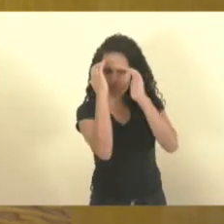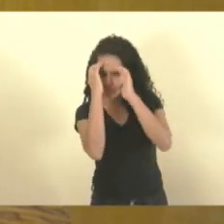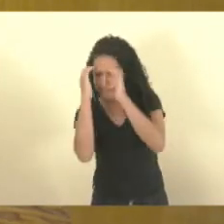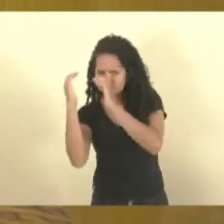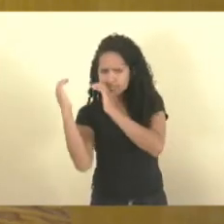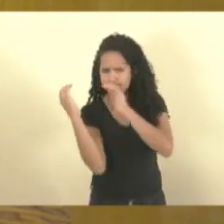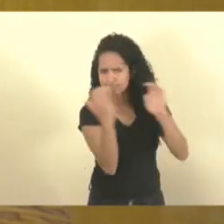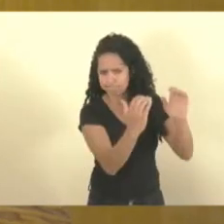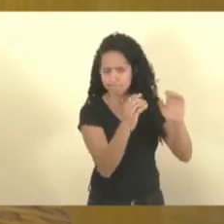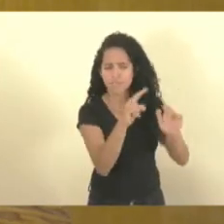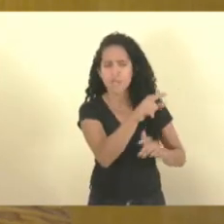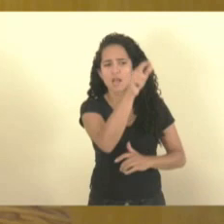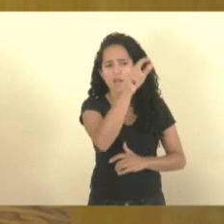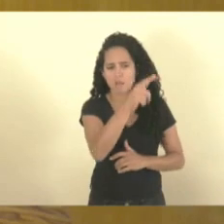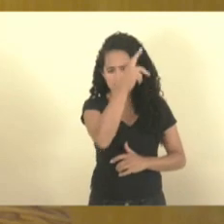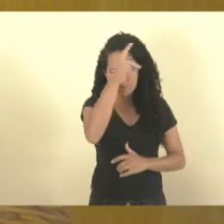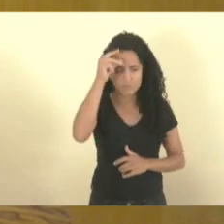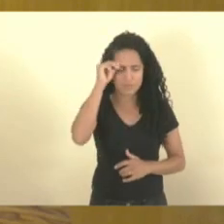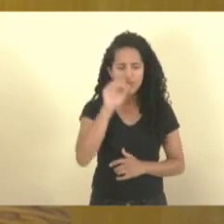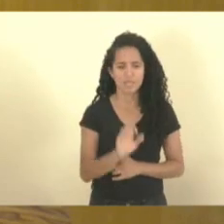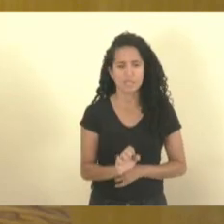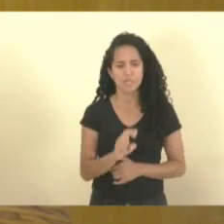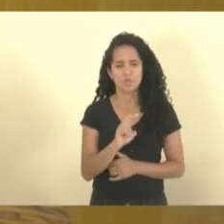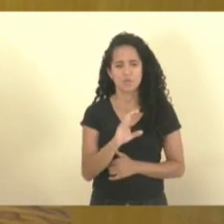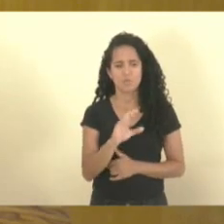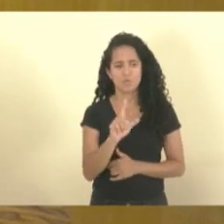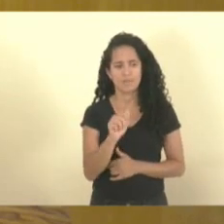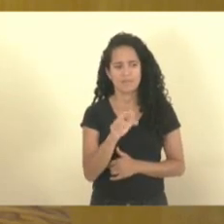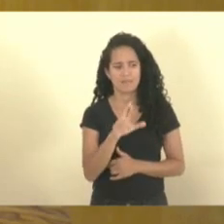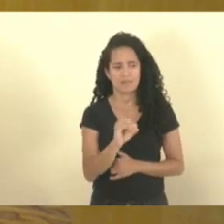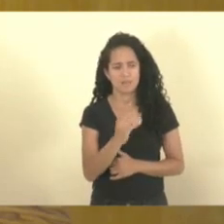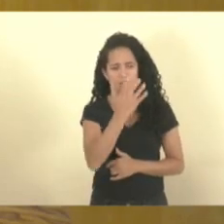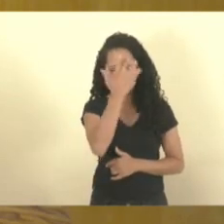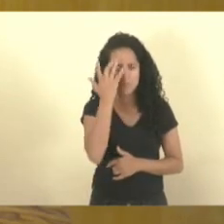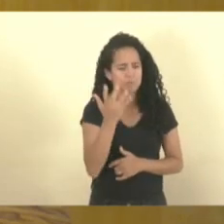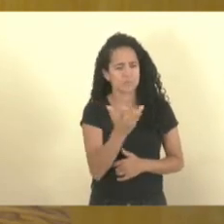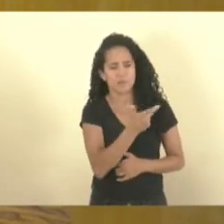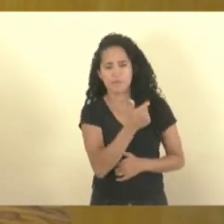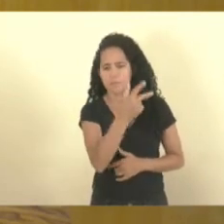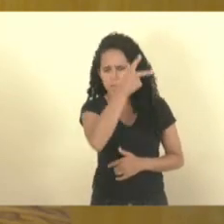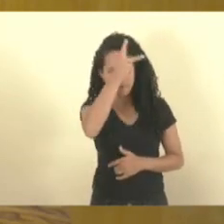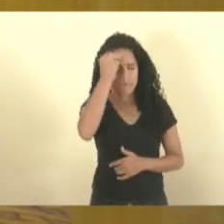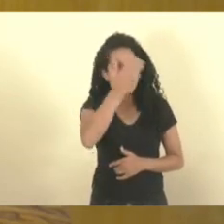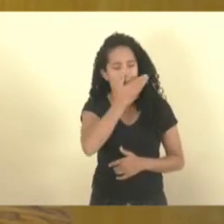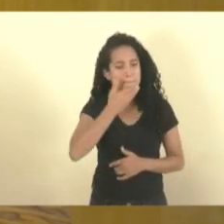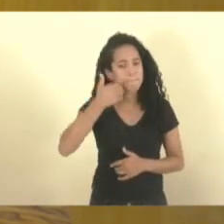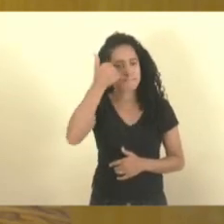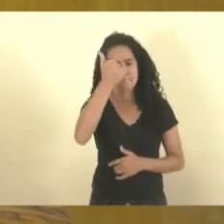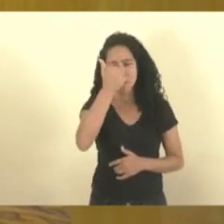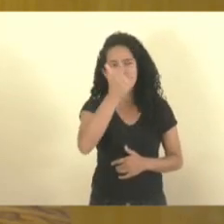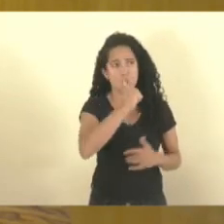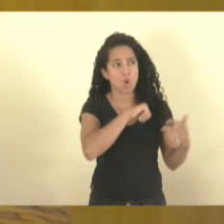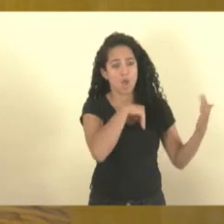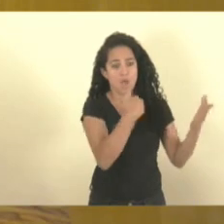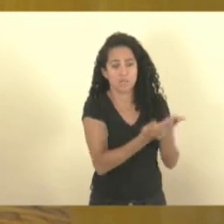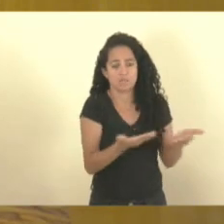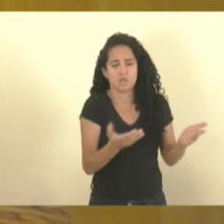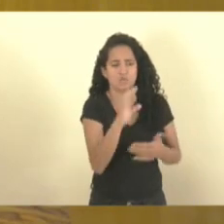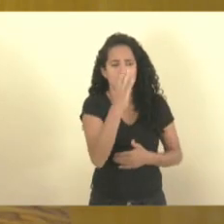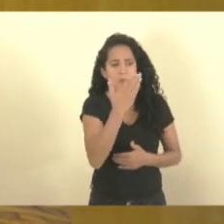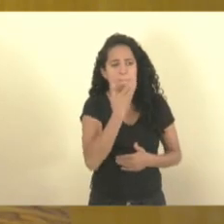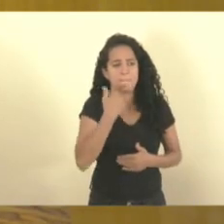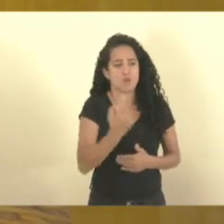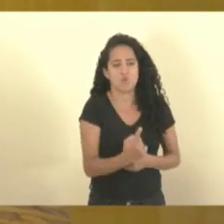colocar com Euclério, que é um cara fabuloso, para mim foi o melhor prefeito que Cariacica teve até hoje. Eu